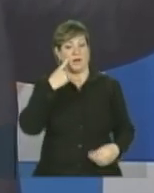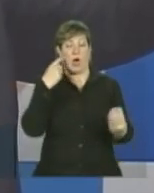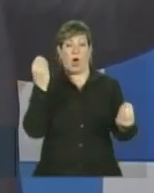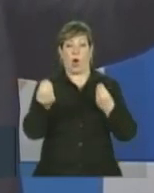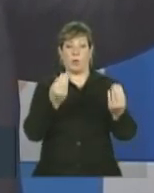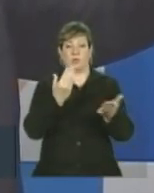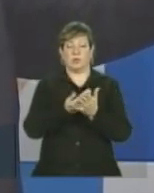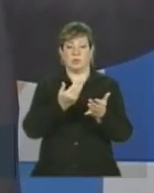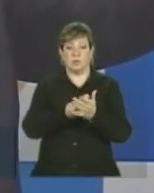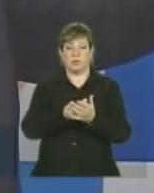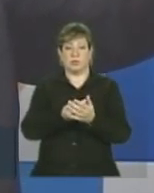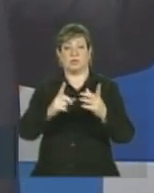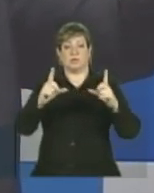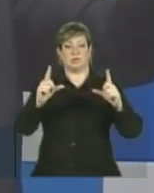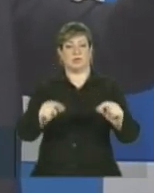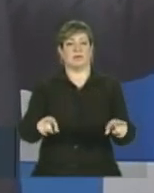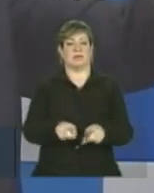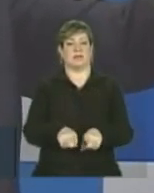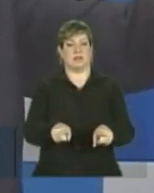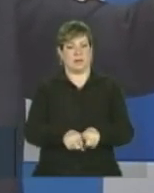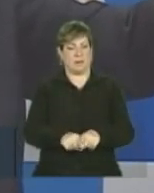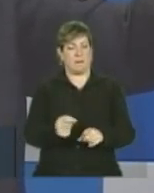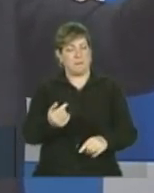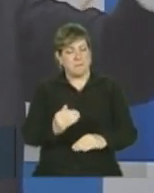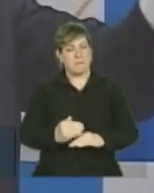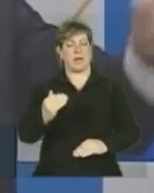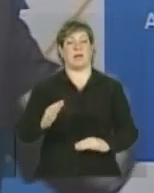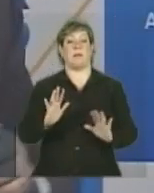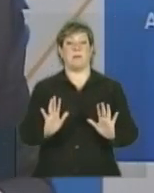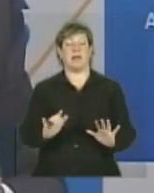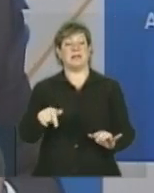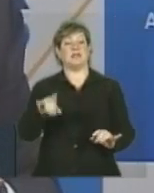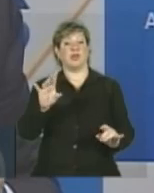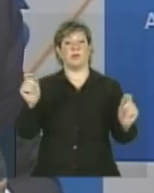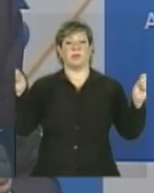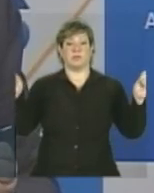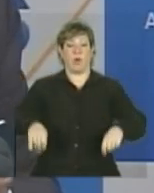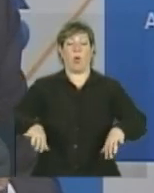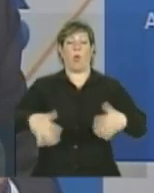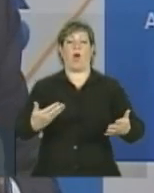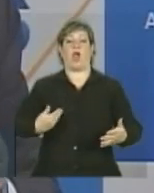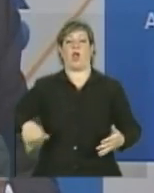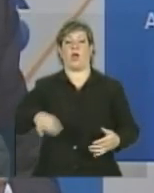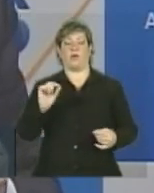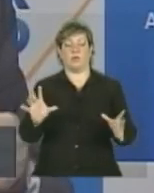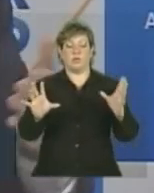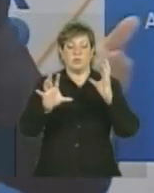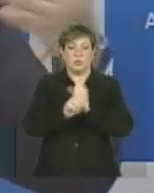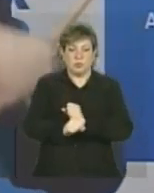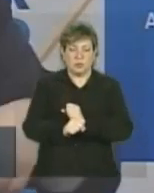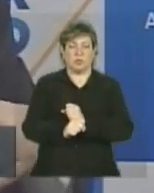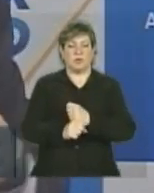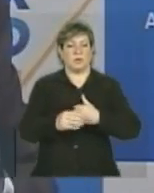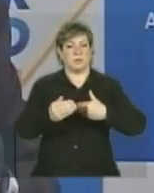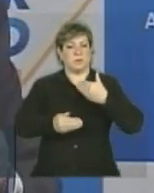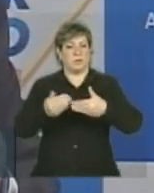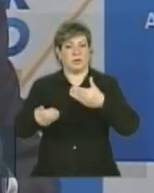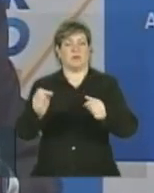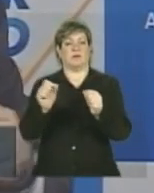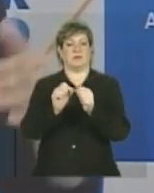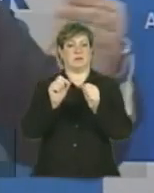também naqueles três primeiros níveis um pouco mais. Mas isso só vai ser possível quando a gente fechar o nosso processamento. Nós estamos internalizando o